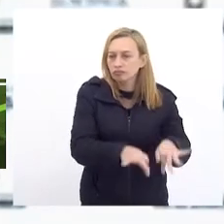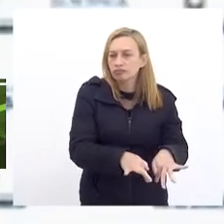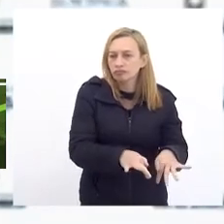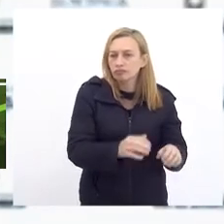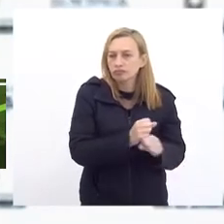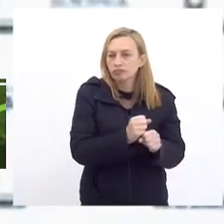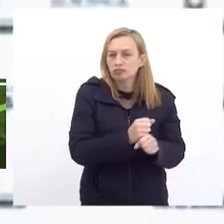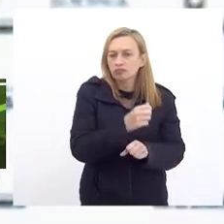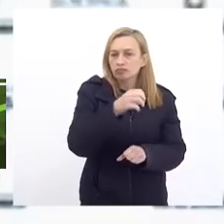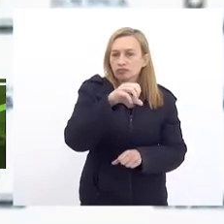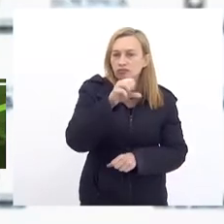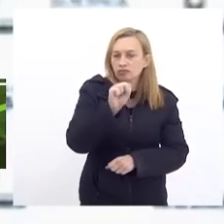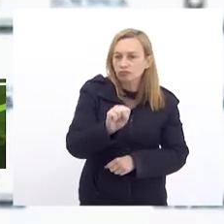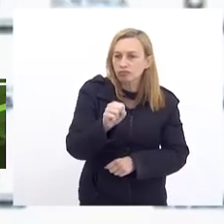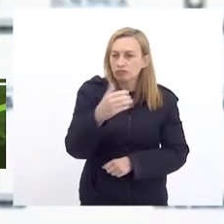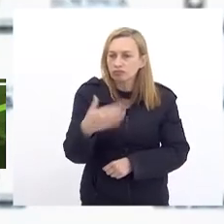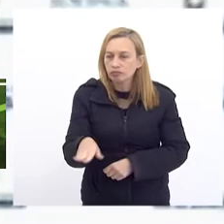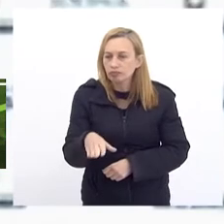9